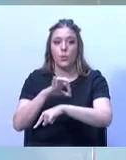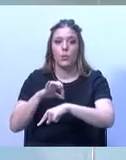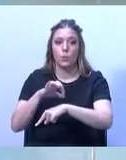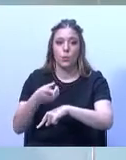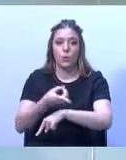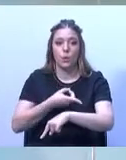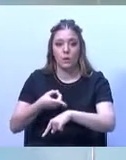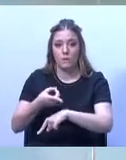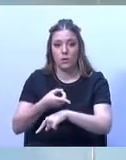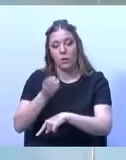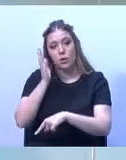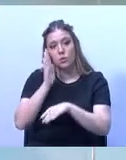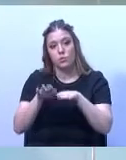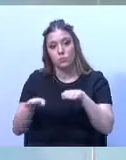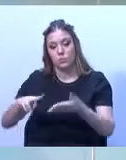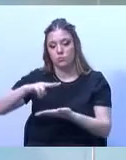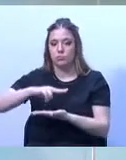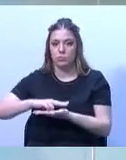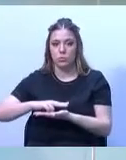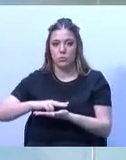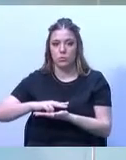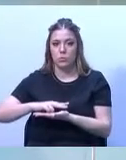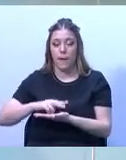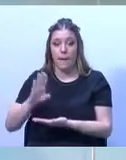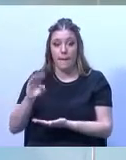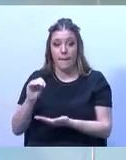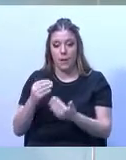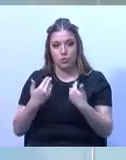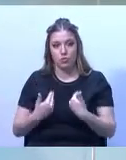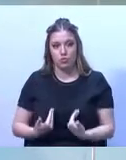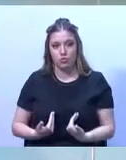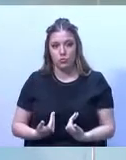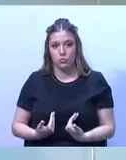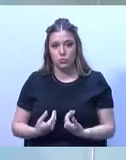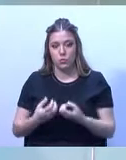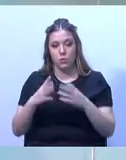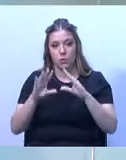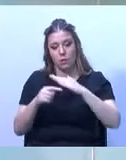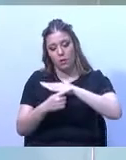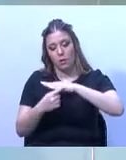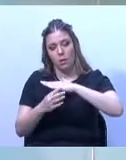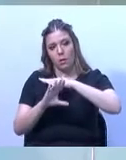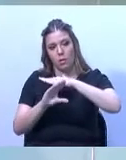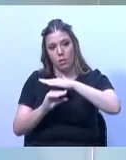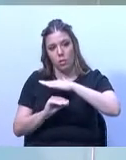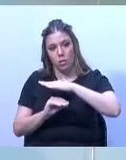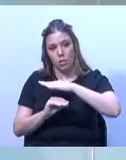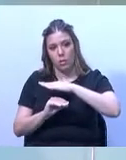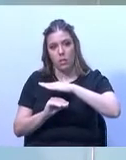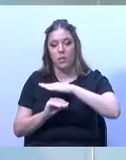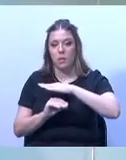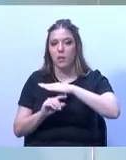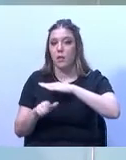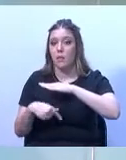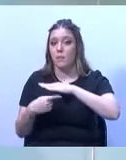pé relaxado. Portanto, essa fáscia relaxou, desinflamou. E depois faz com que quando nós coloquemos o pé